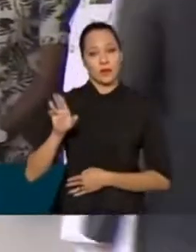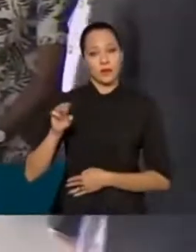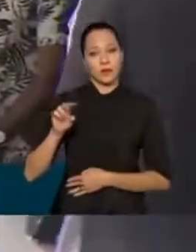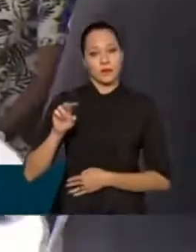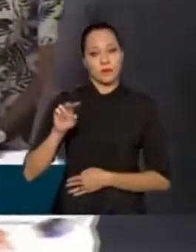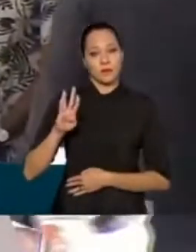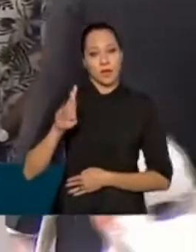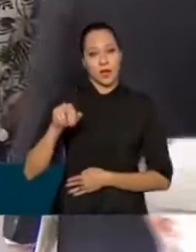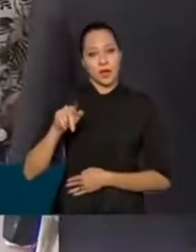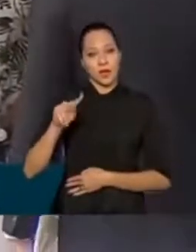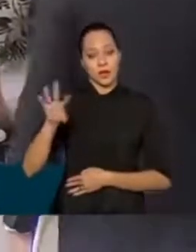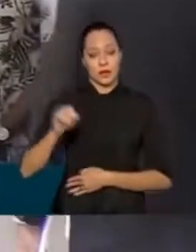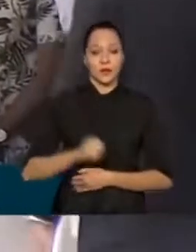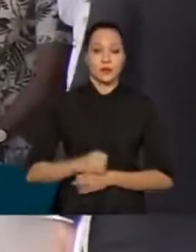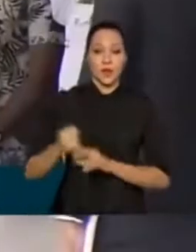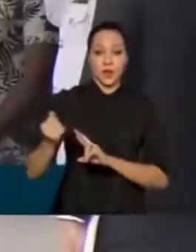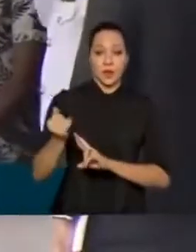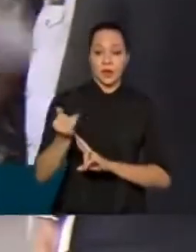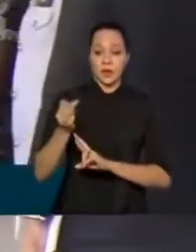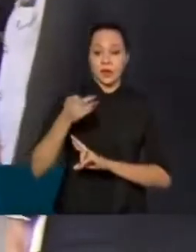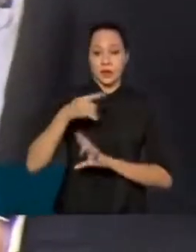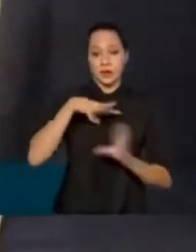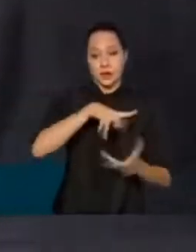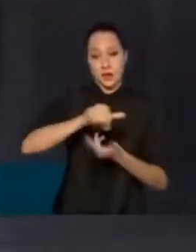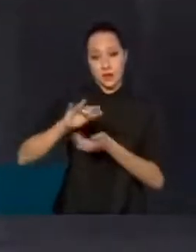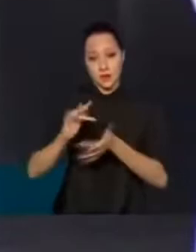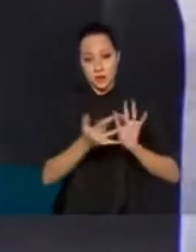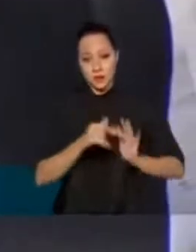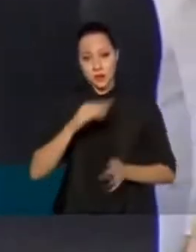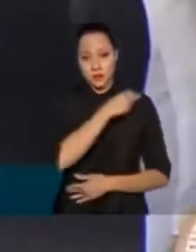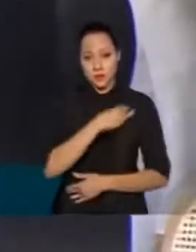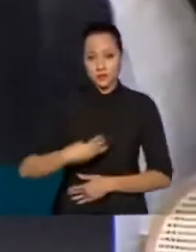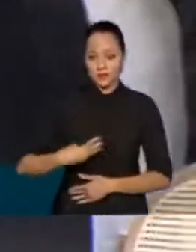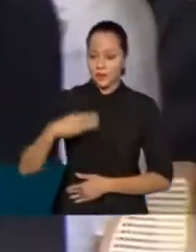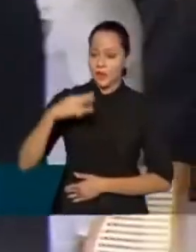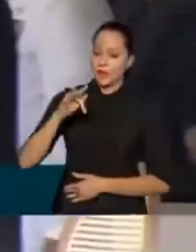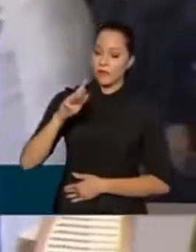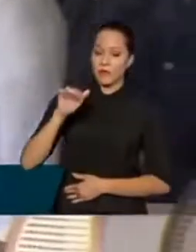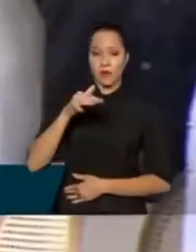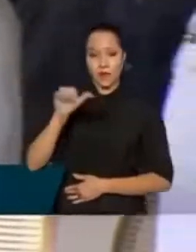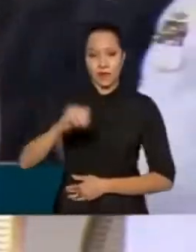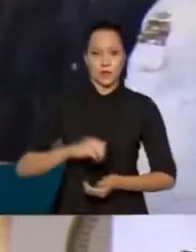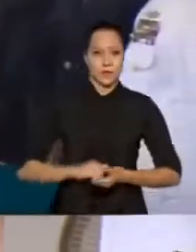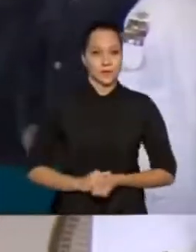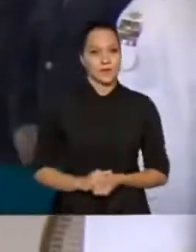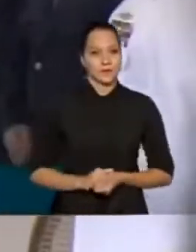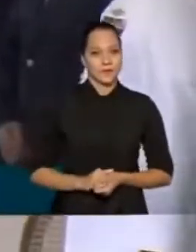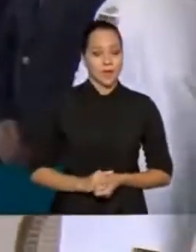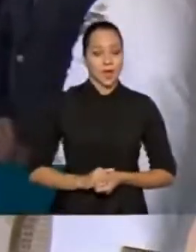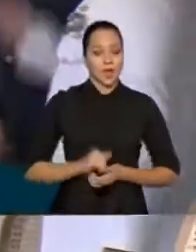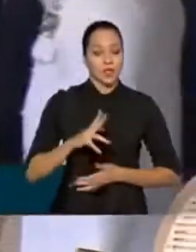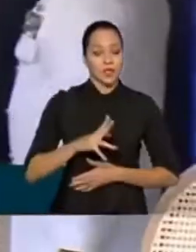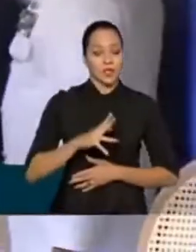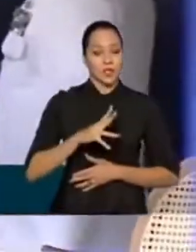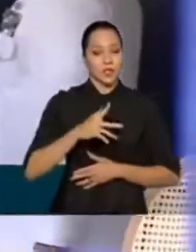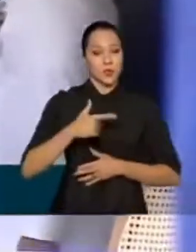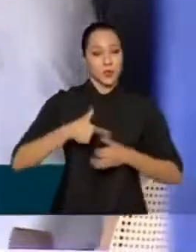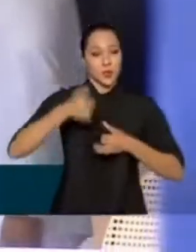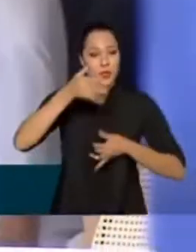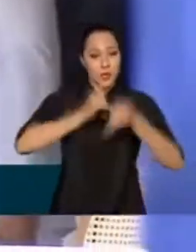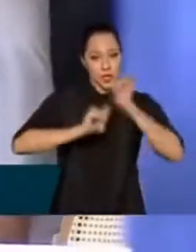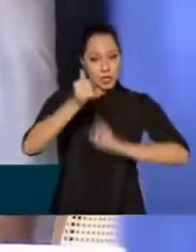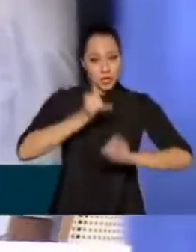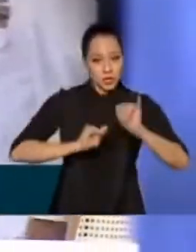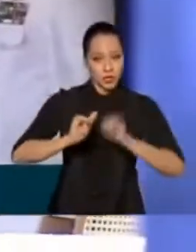Relações Exteriores, embaixador Carlos Alberto Franco França. De Minas Energia, almirante de esquadra